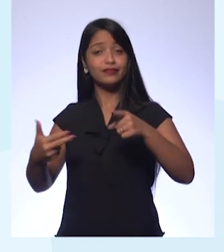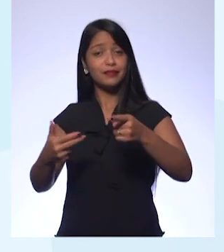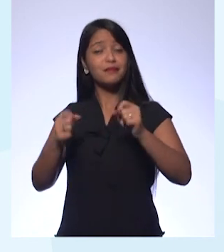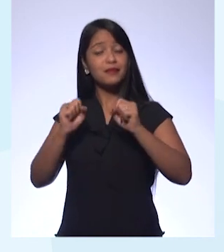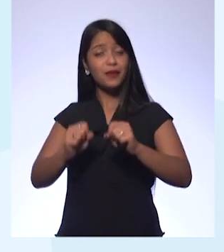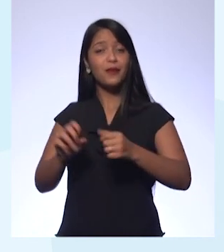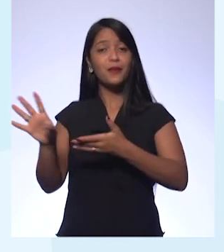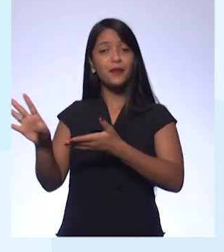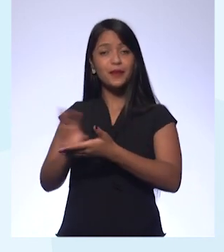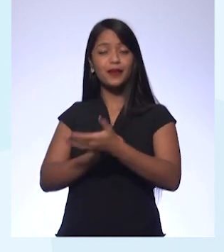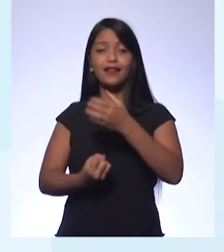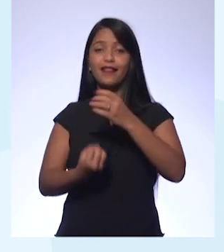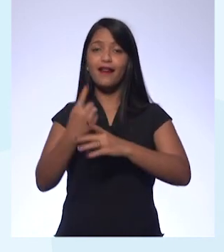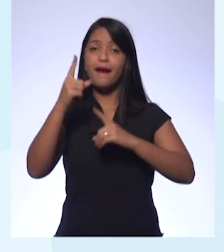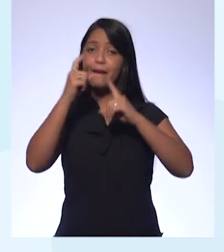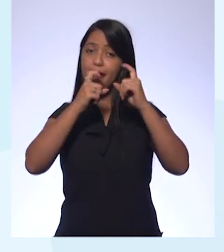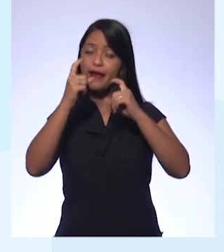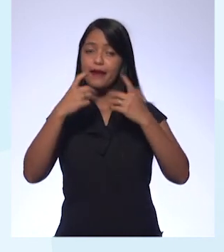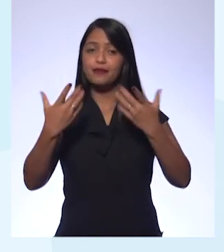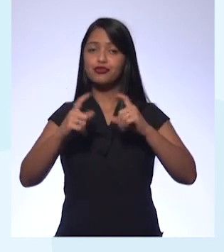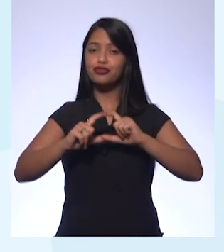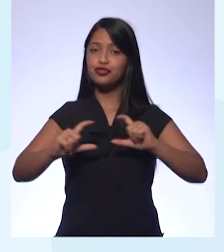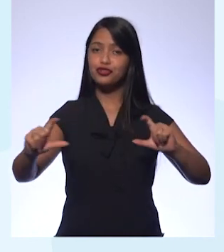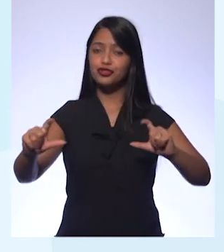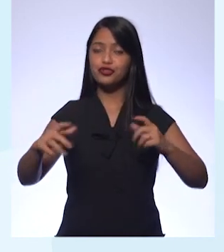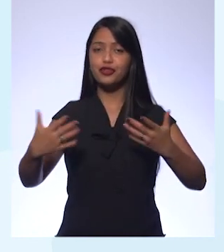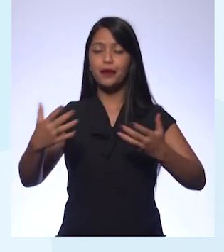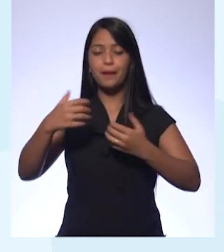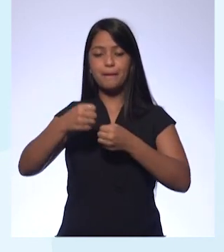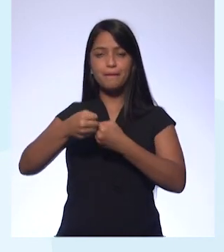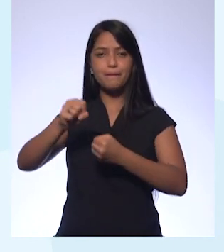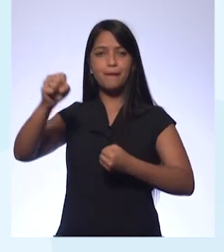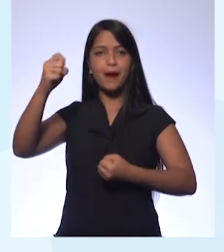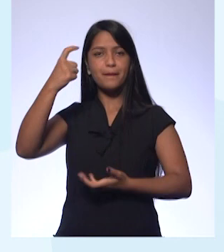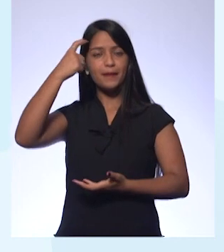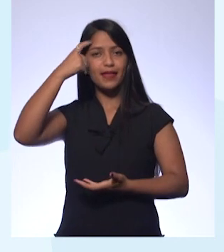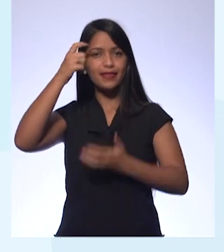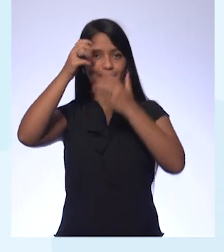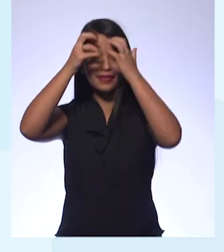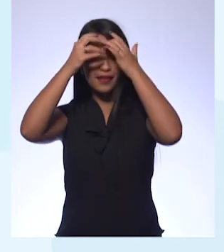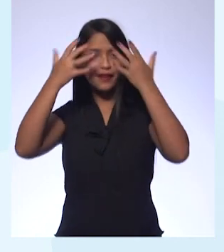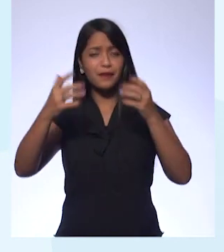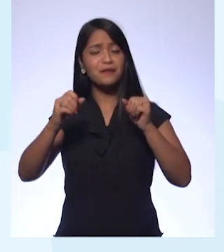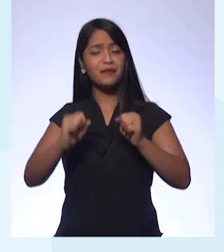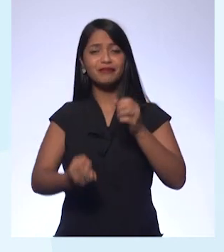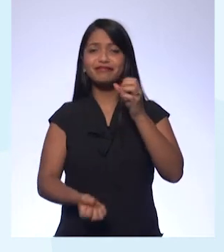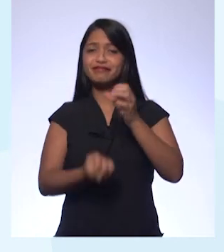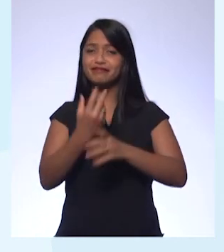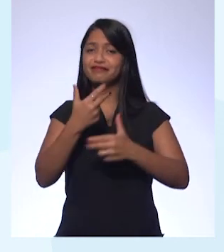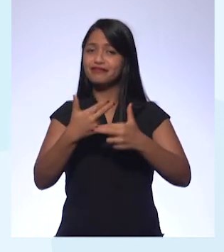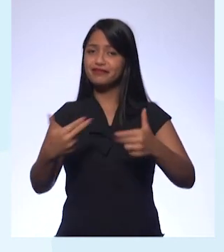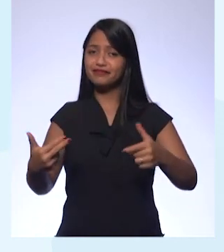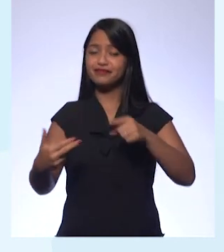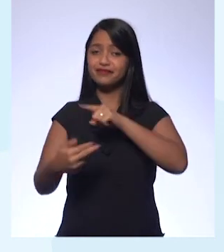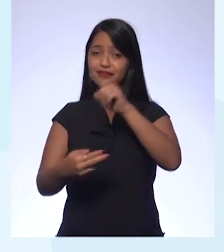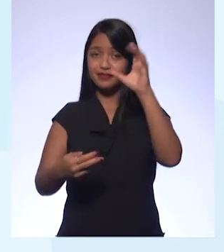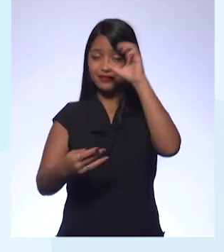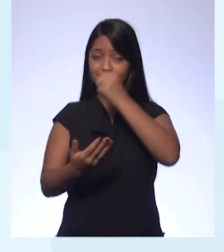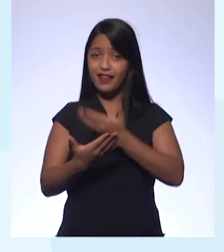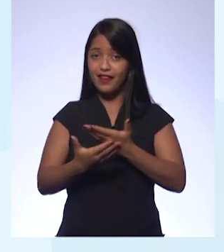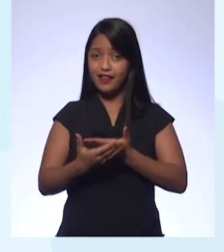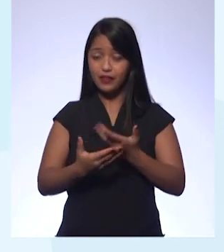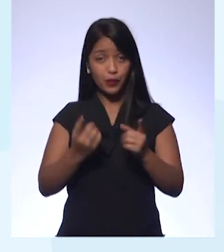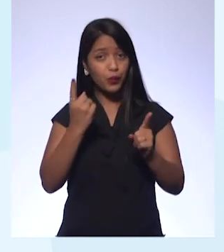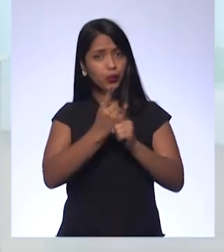mapas mentais ou qualquer outro gênero abordando aí essa variante para ver se nosso aluno conseguiu pegar aí essa aula. Achou o nome de quem